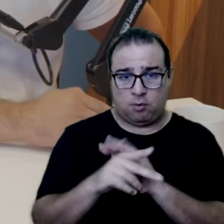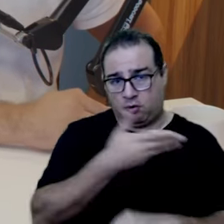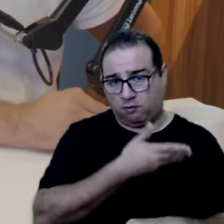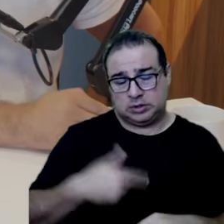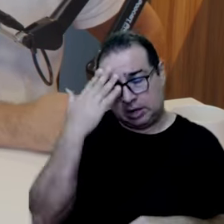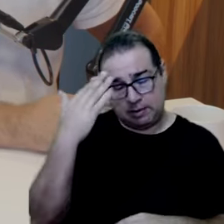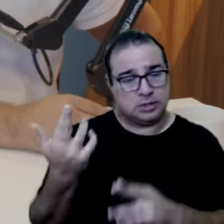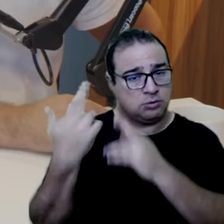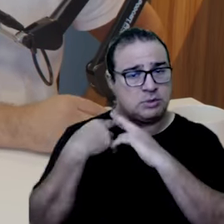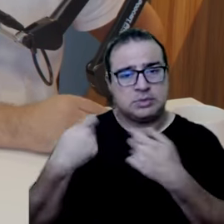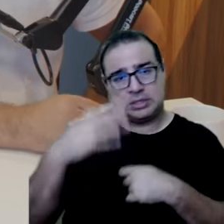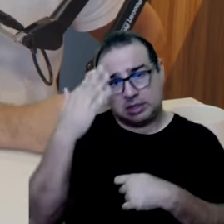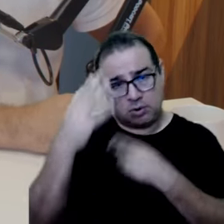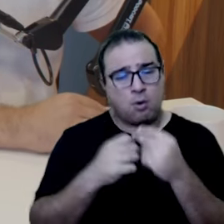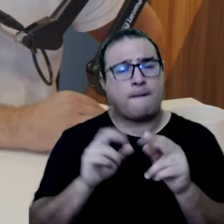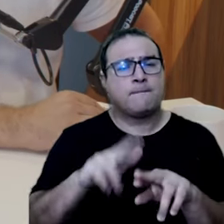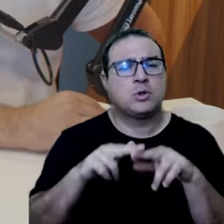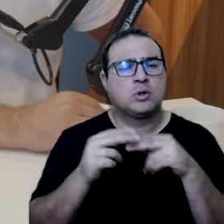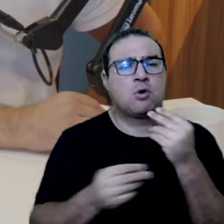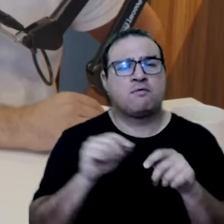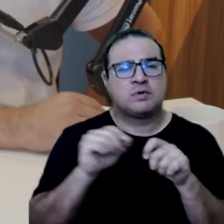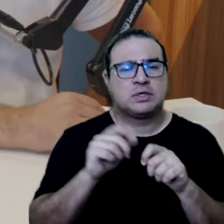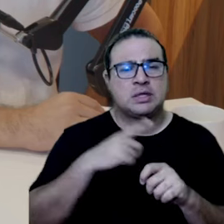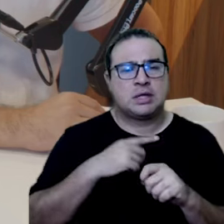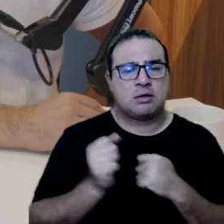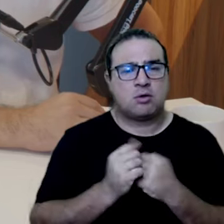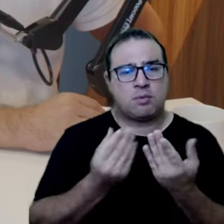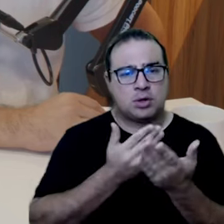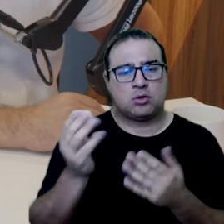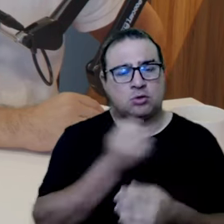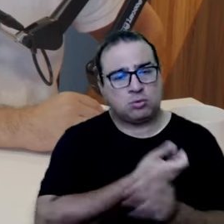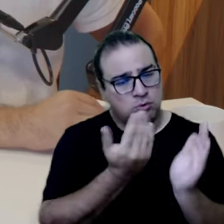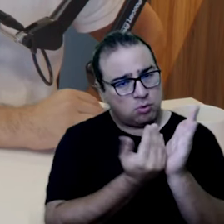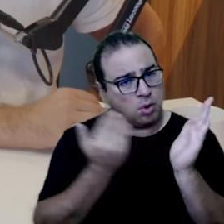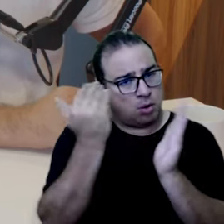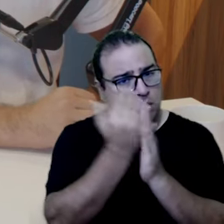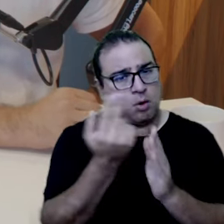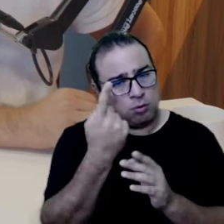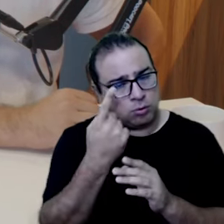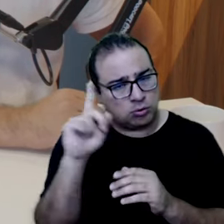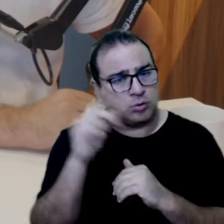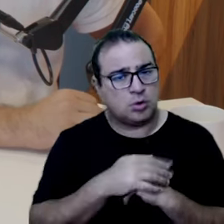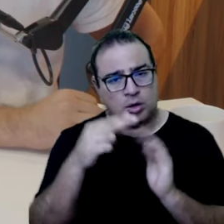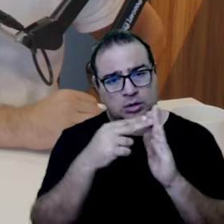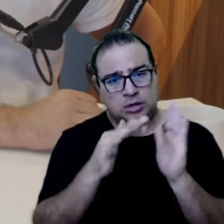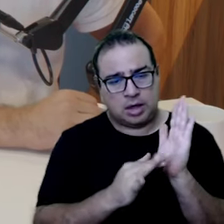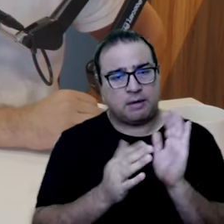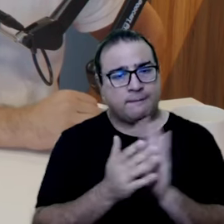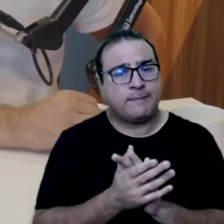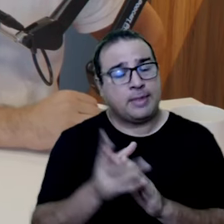competentes porque eles precisam saber o motivo de você ter lançado um número tão acima da última nota